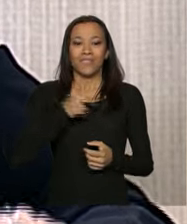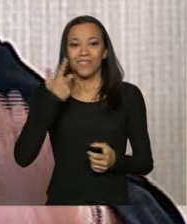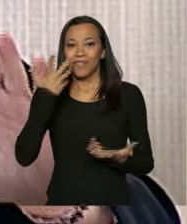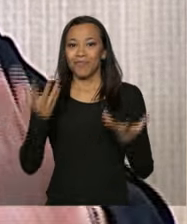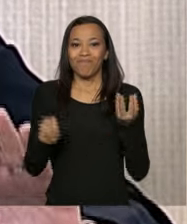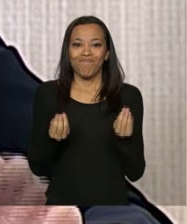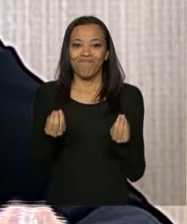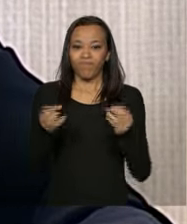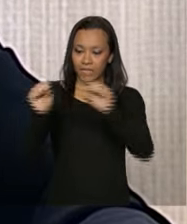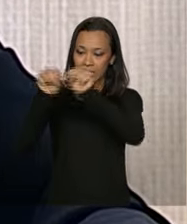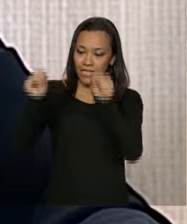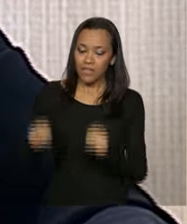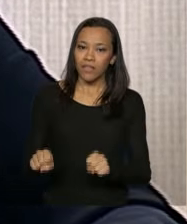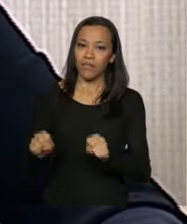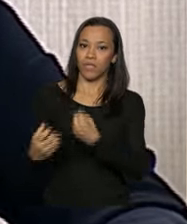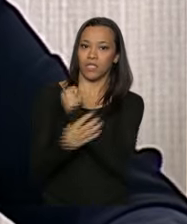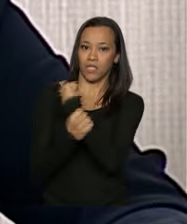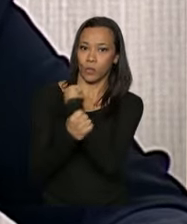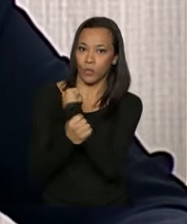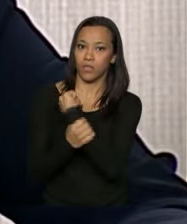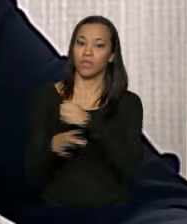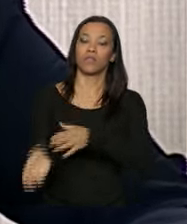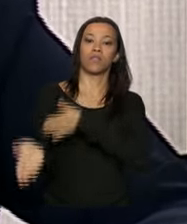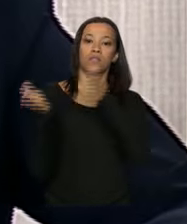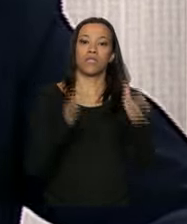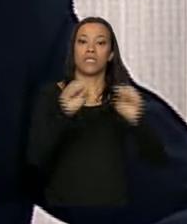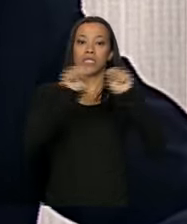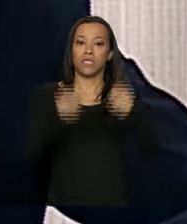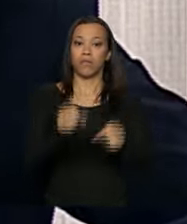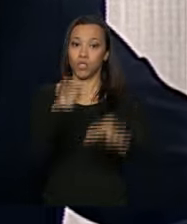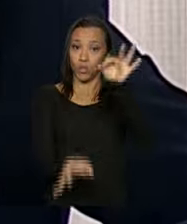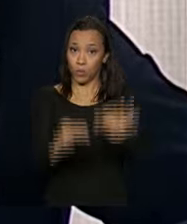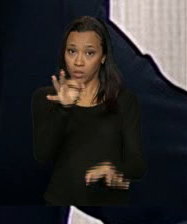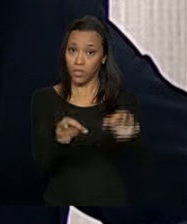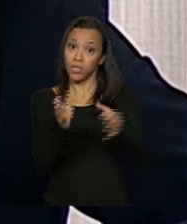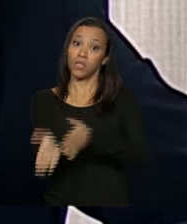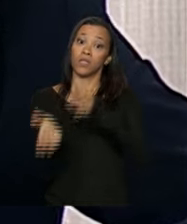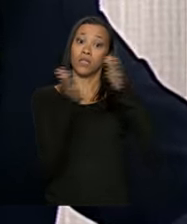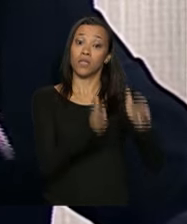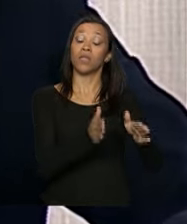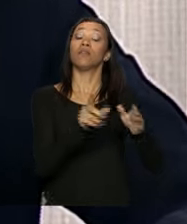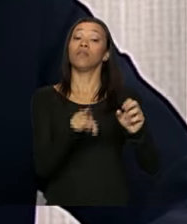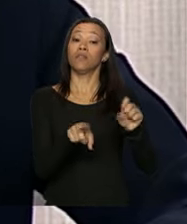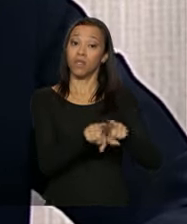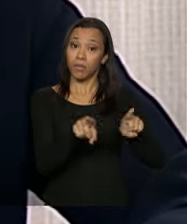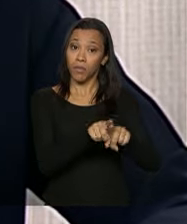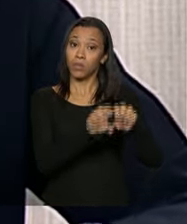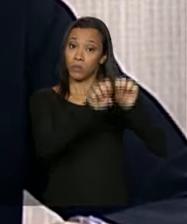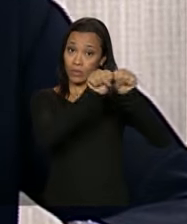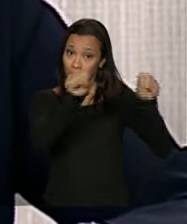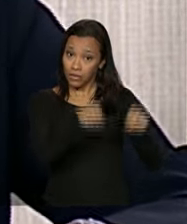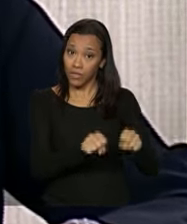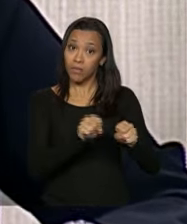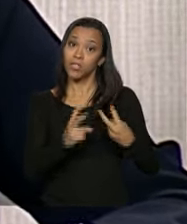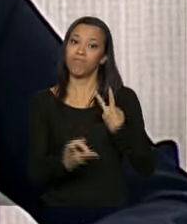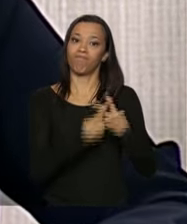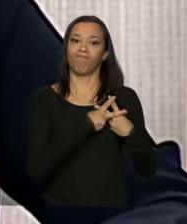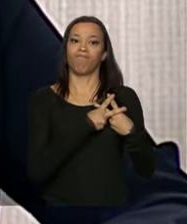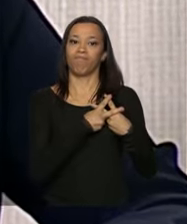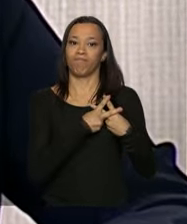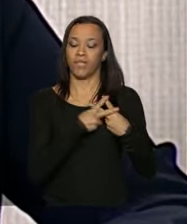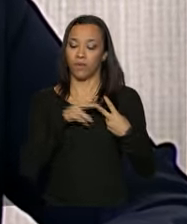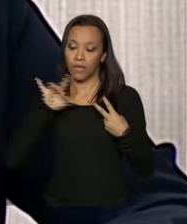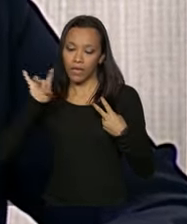sistemas, sistema de segurança pública, sistema de justiça criminal e sistema penitenciário. E é colocando isso,